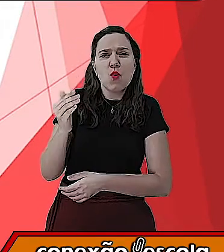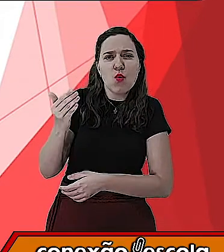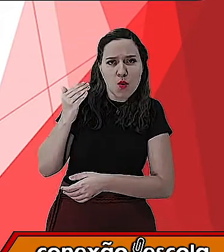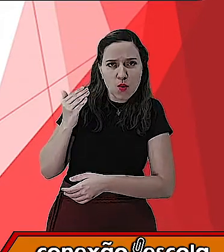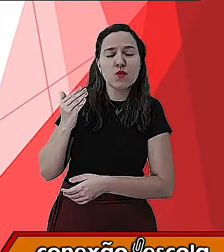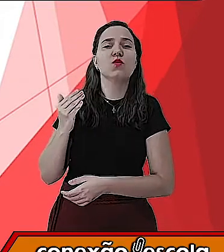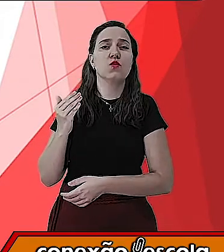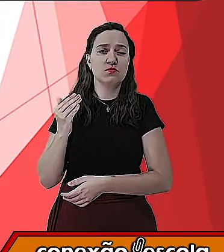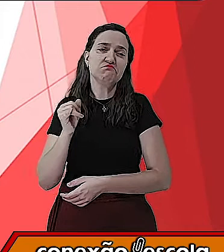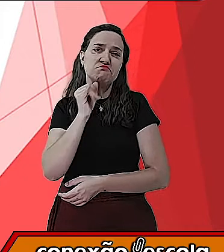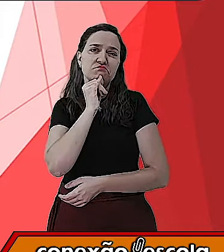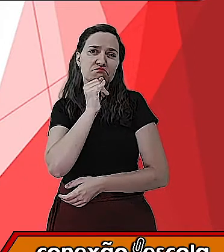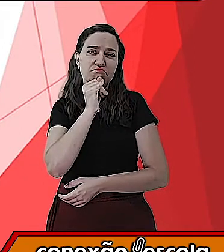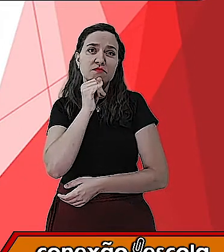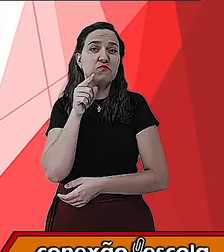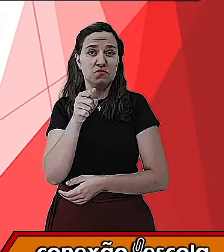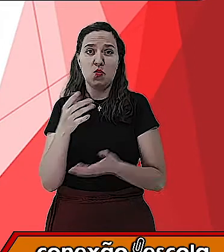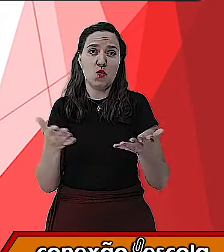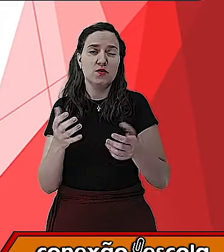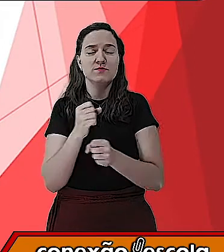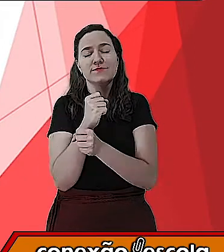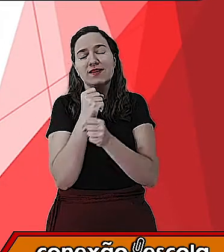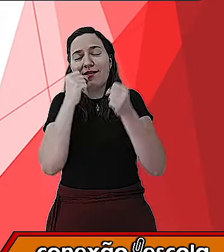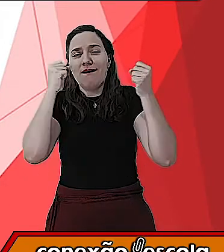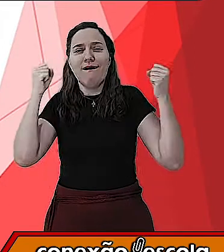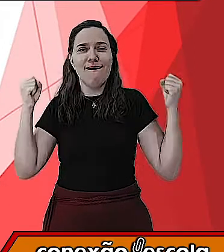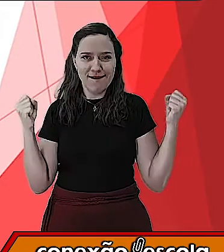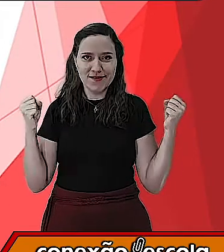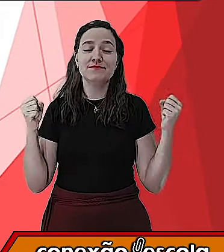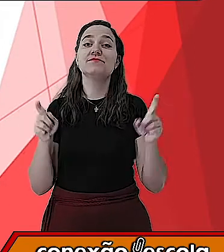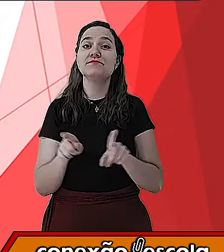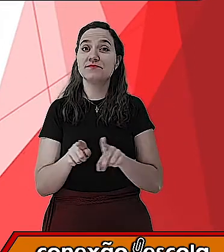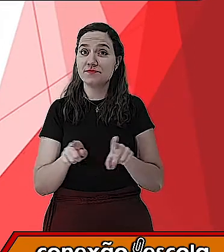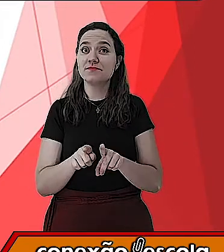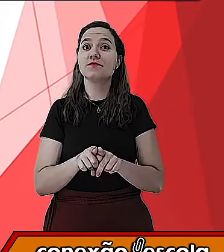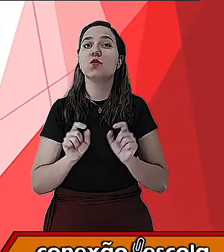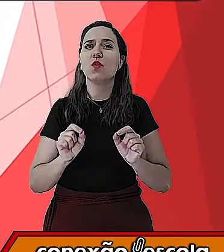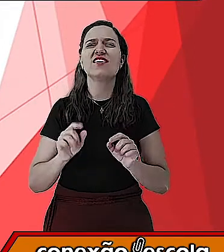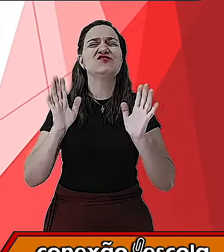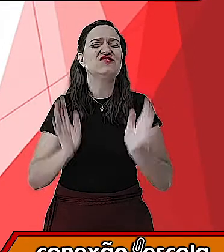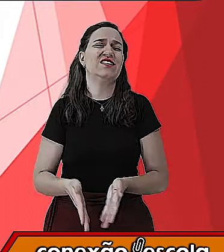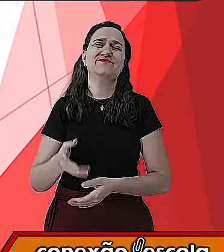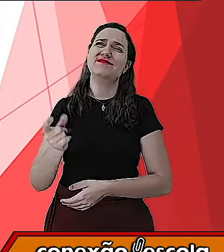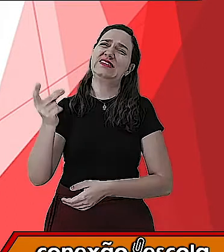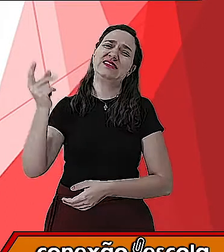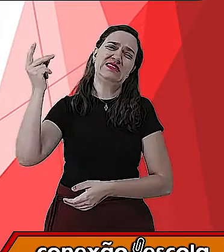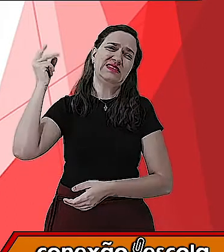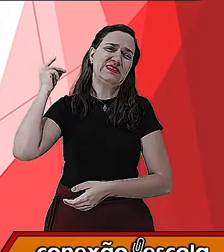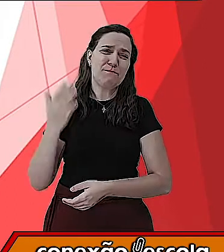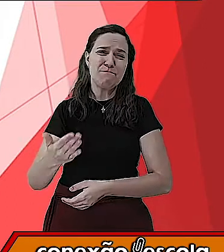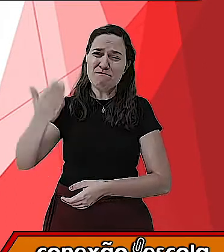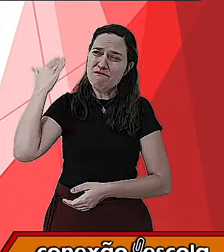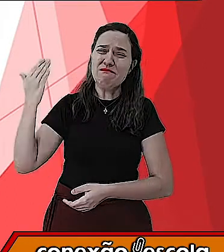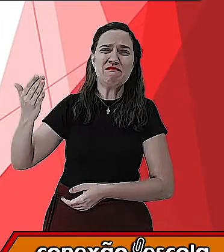tempo, como você ter acordado, como pode ser algo que aconteceu há muito